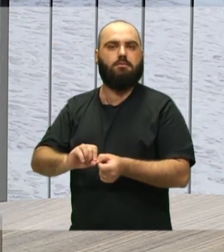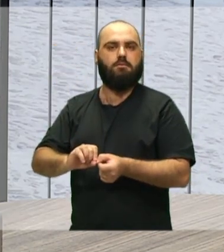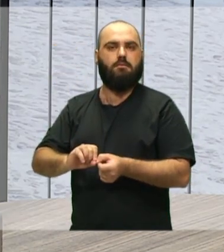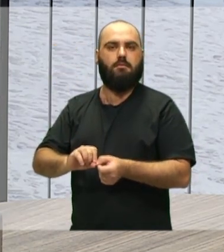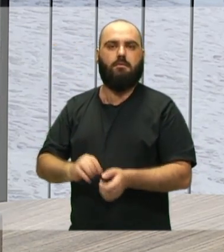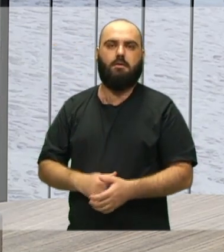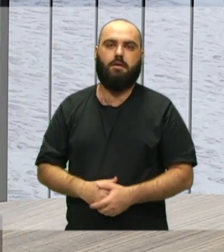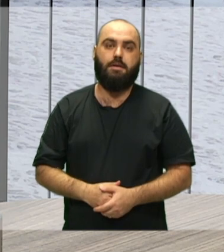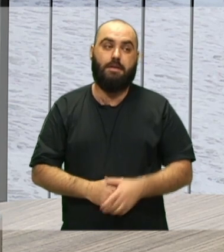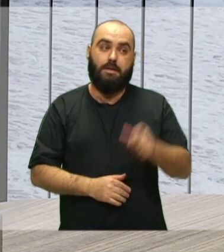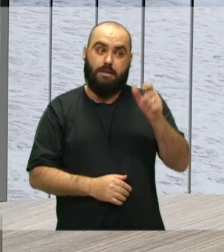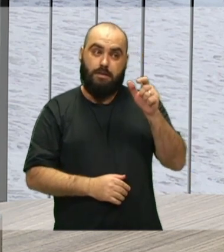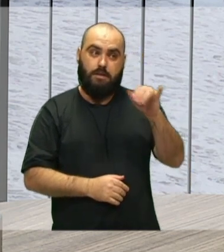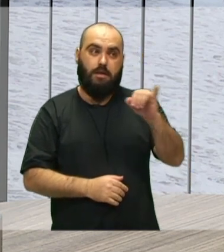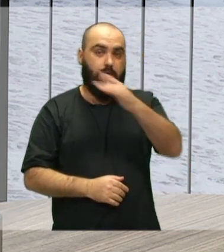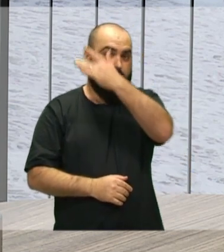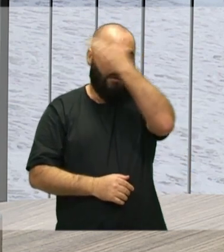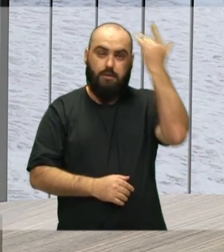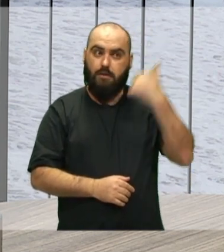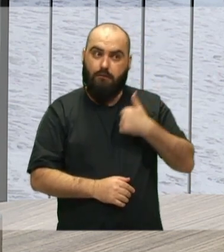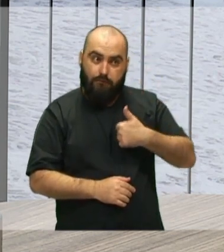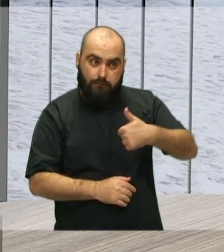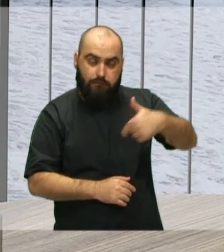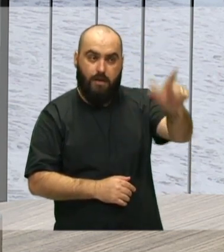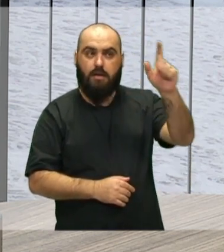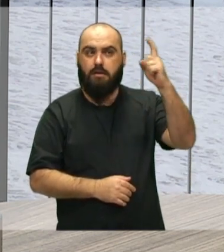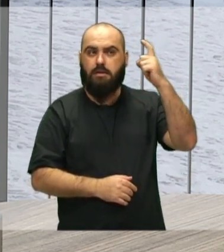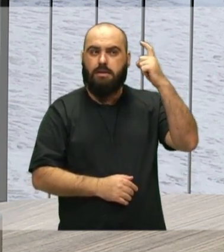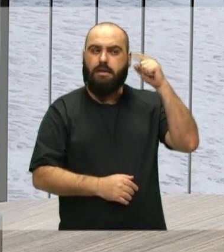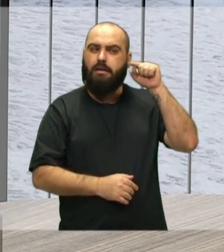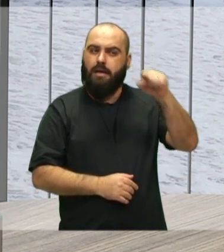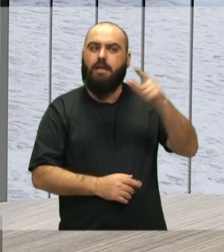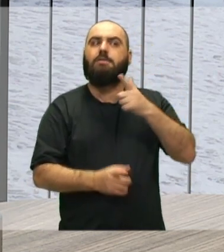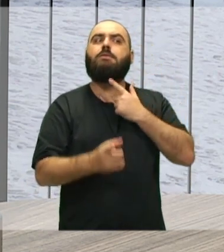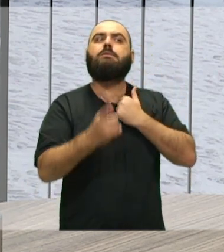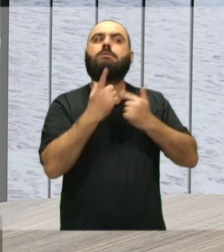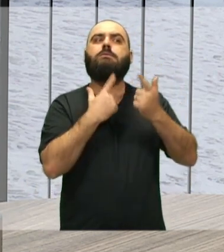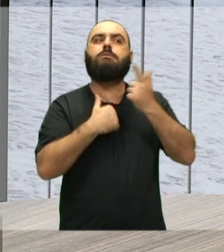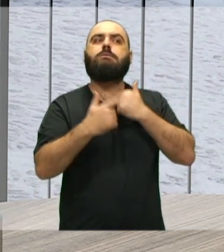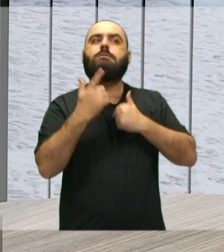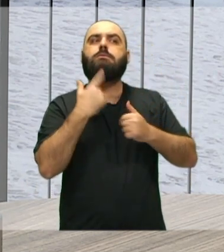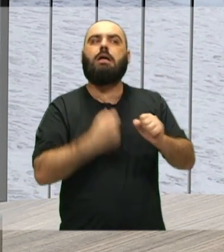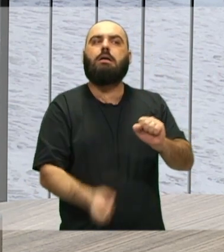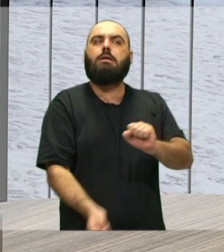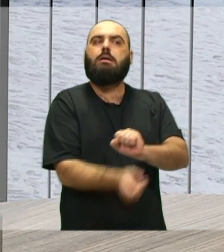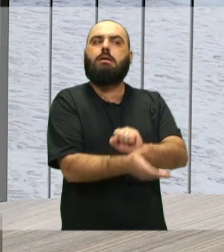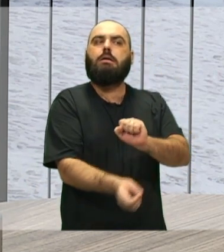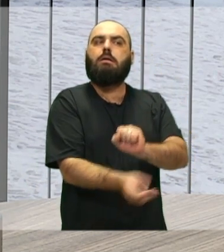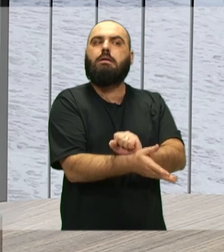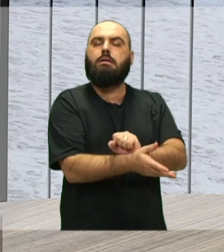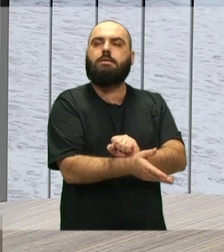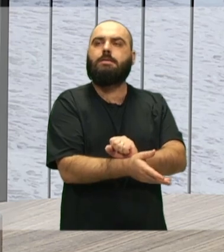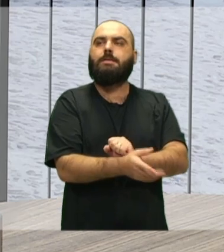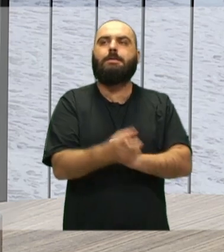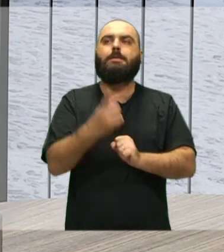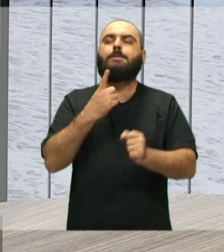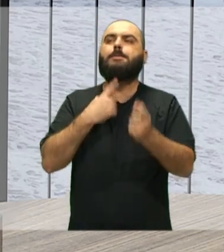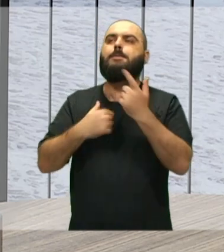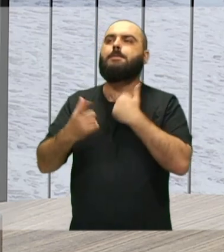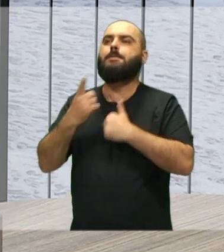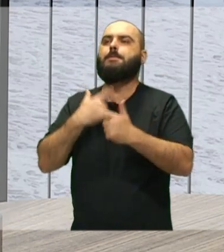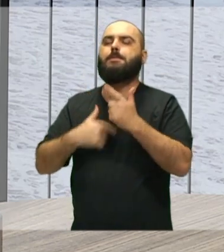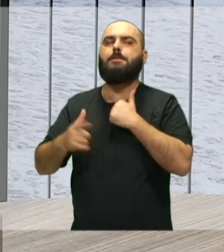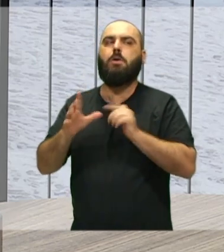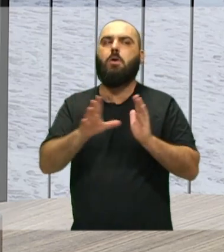a pessoa que vai fazer algum ato, ela teve a intenção de fraudar, ela teve a intenção de fazer aquele algo